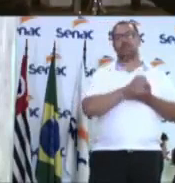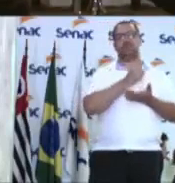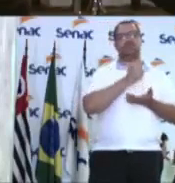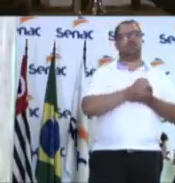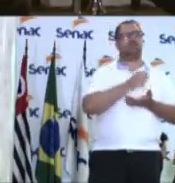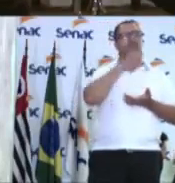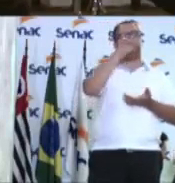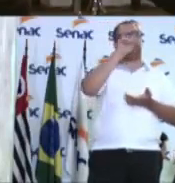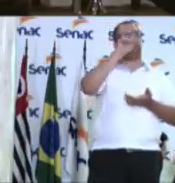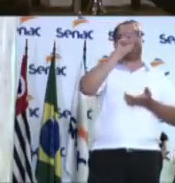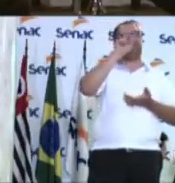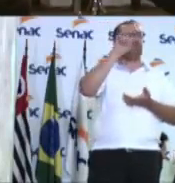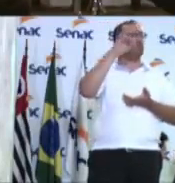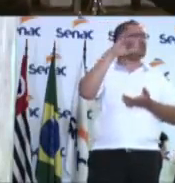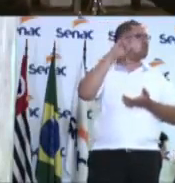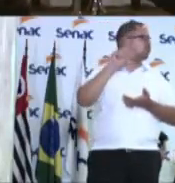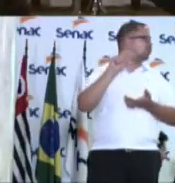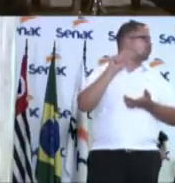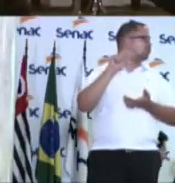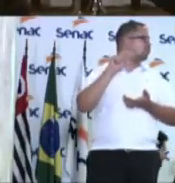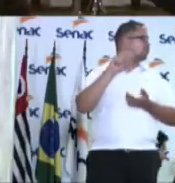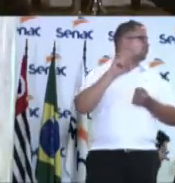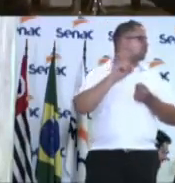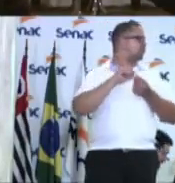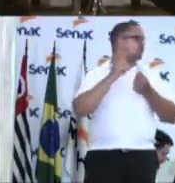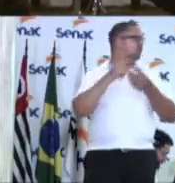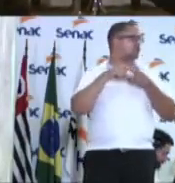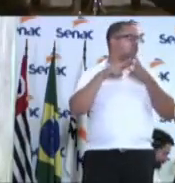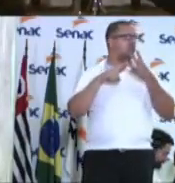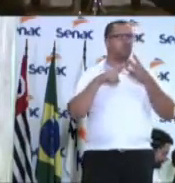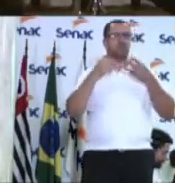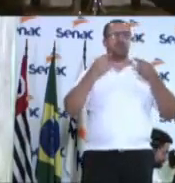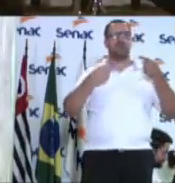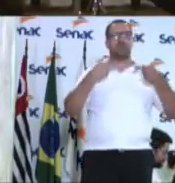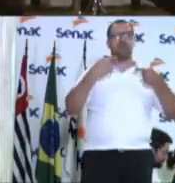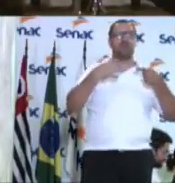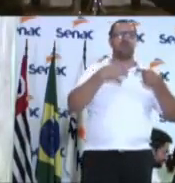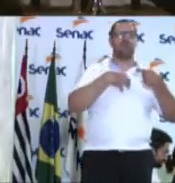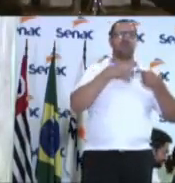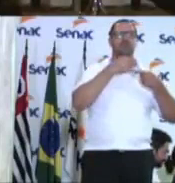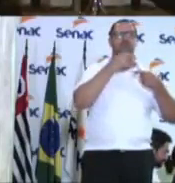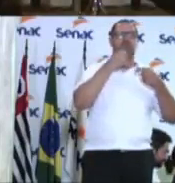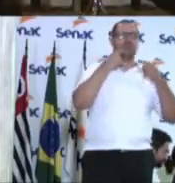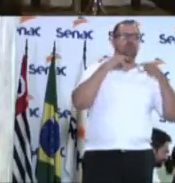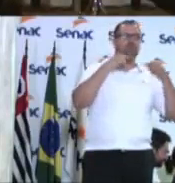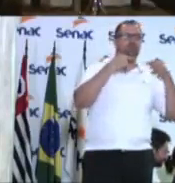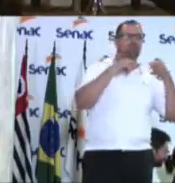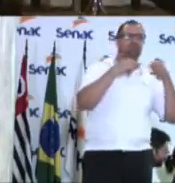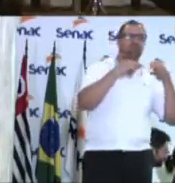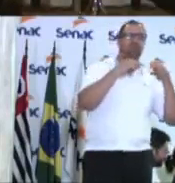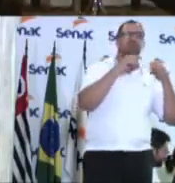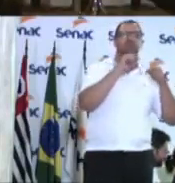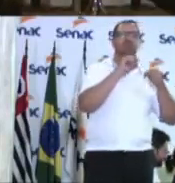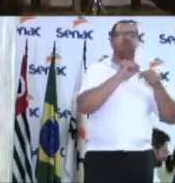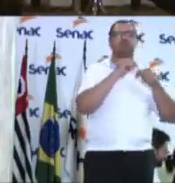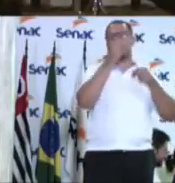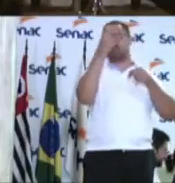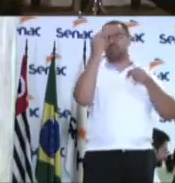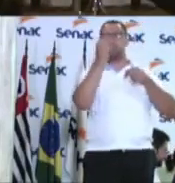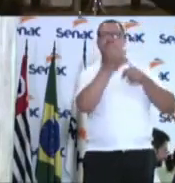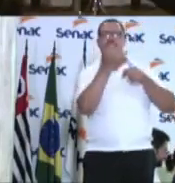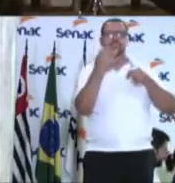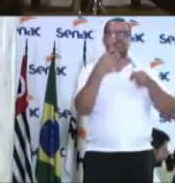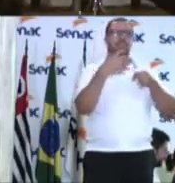começo, você tinha 3 pessoas reclamando e virava uma crise dentro do cliente. Você podia até perder a conta por